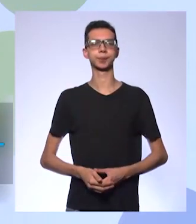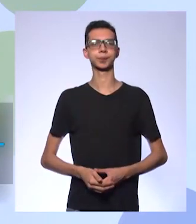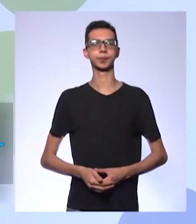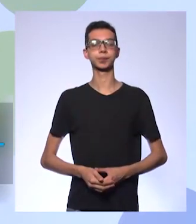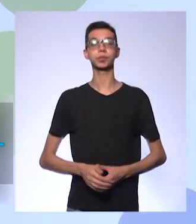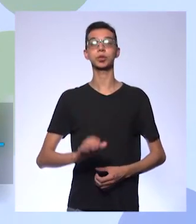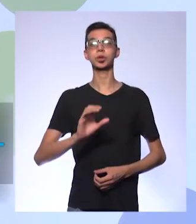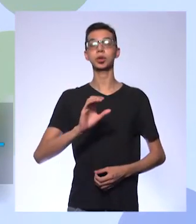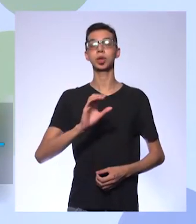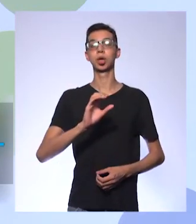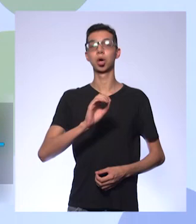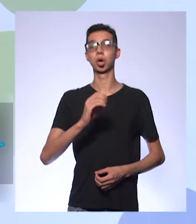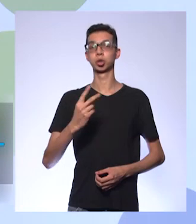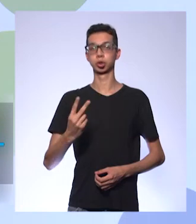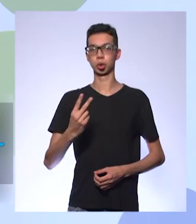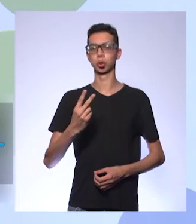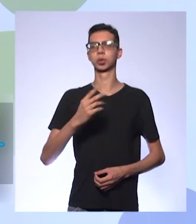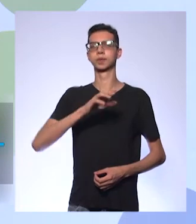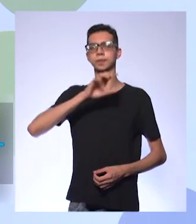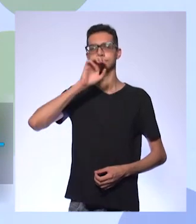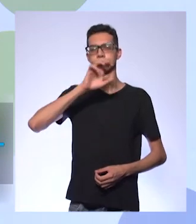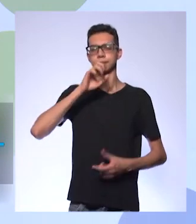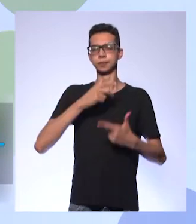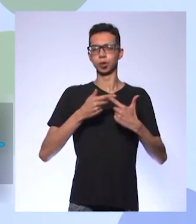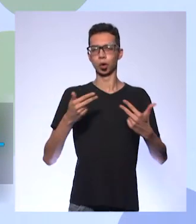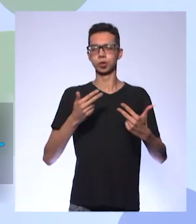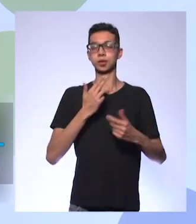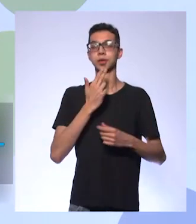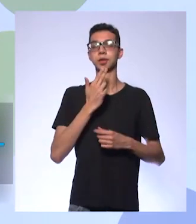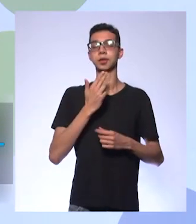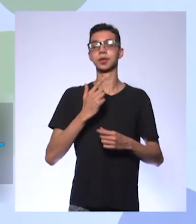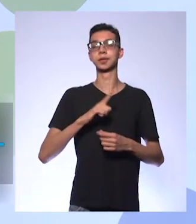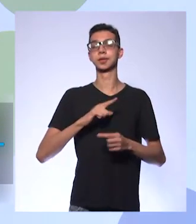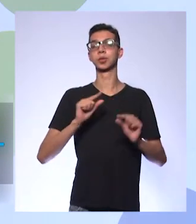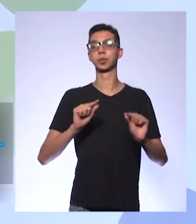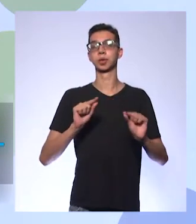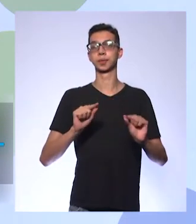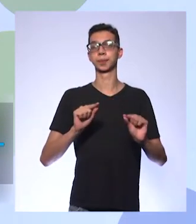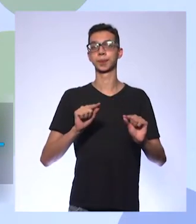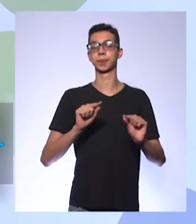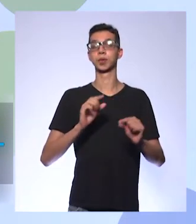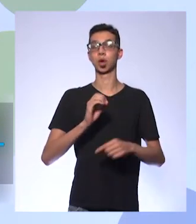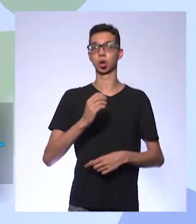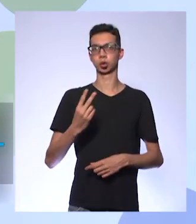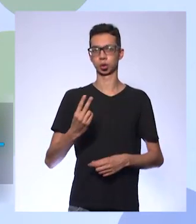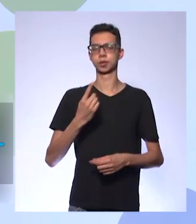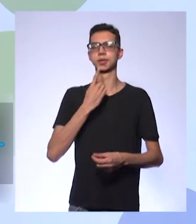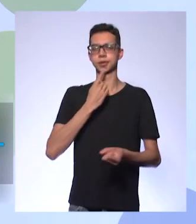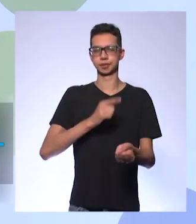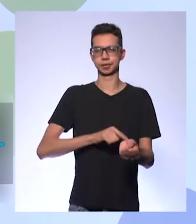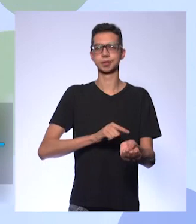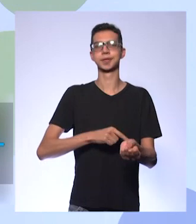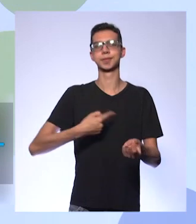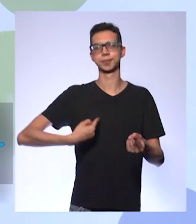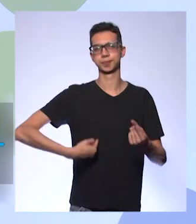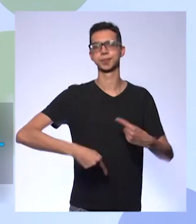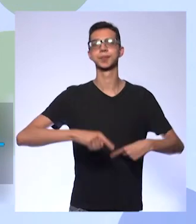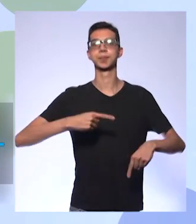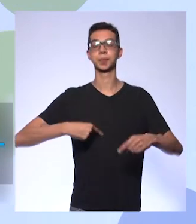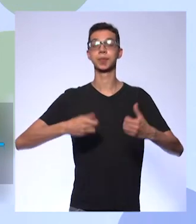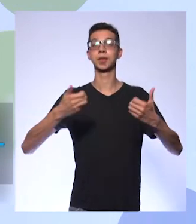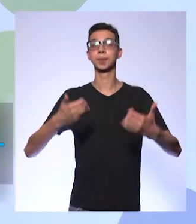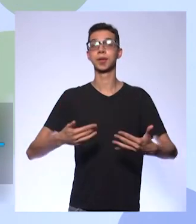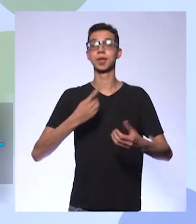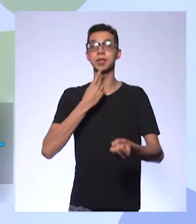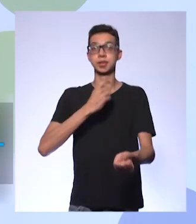de oxigenação, da passagem dos nutrientes, do oxigênio. E claro que quando a gente fala em corrente